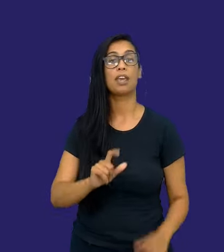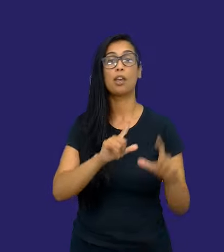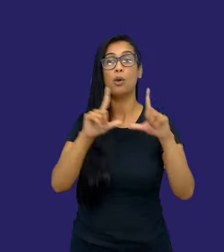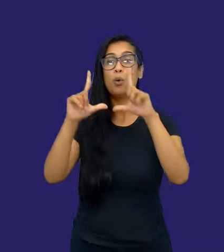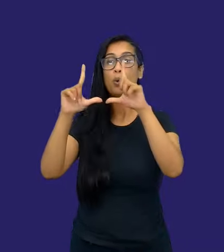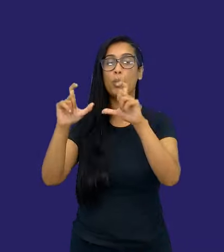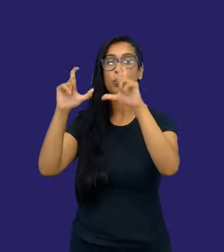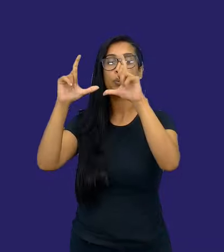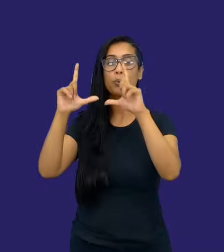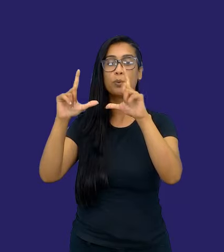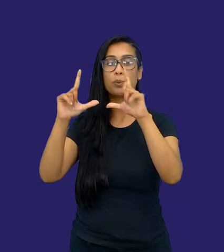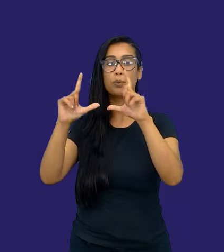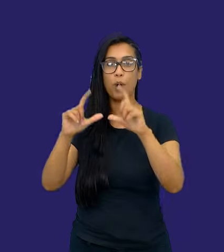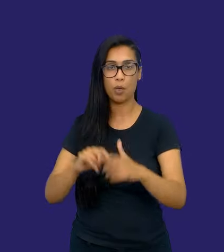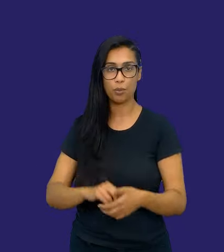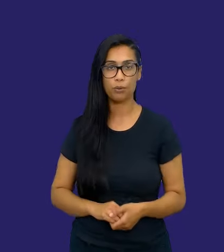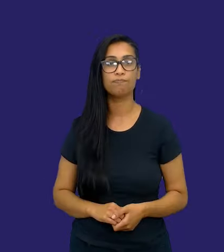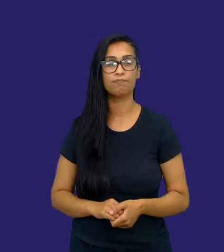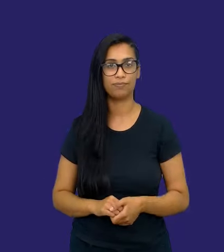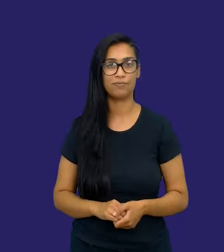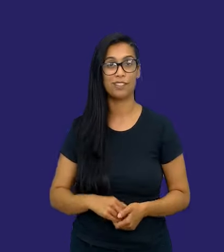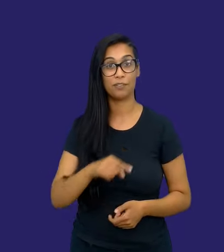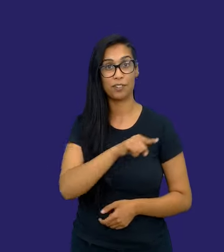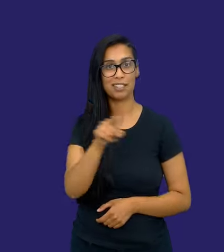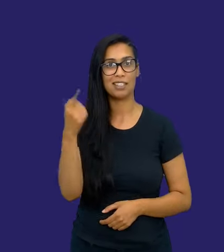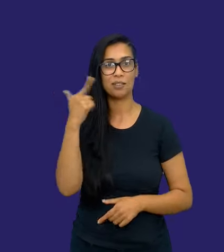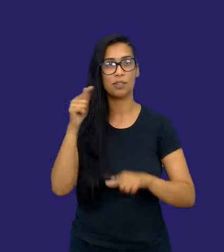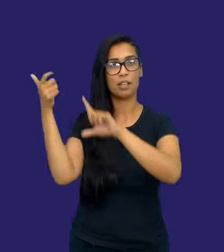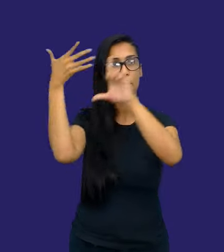conversar sobre ela aqui na tela também, ok?